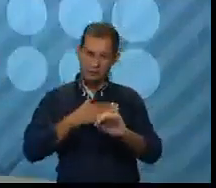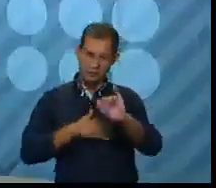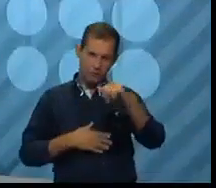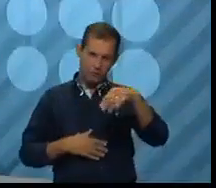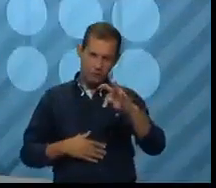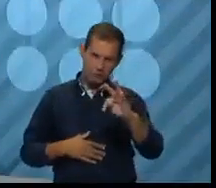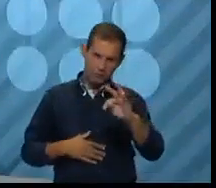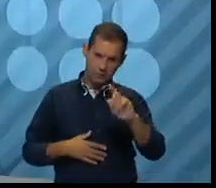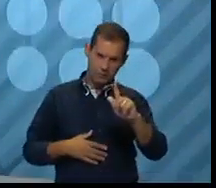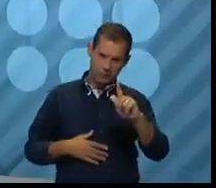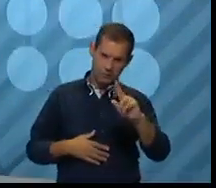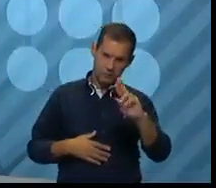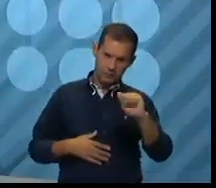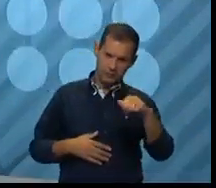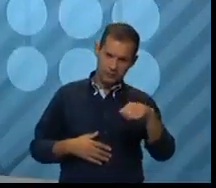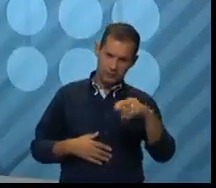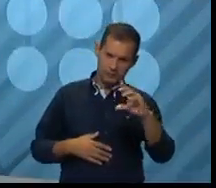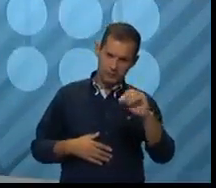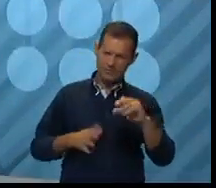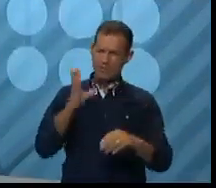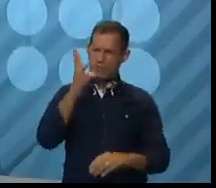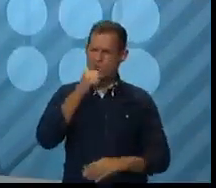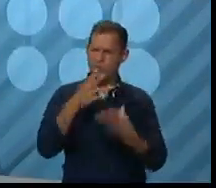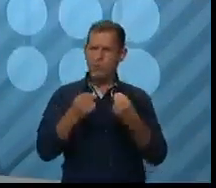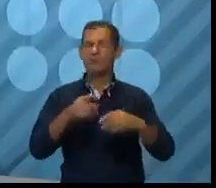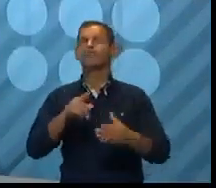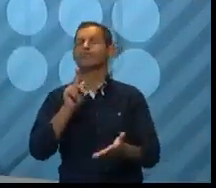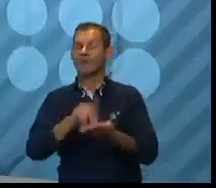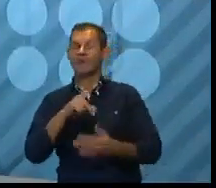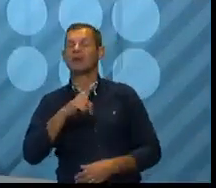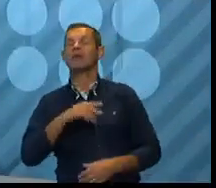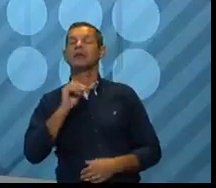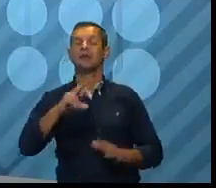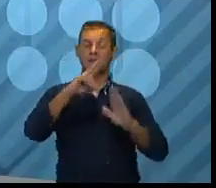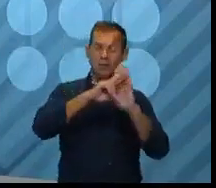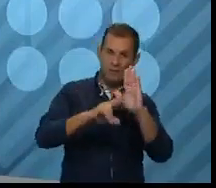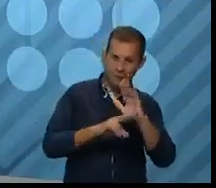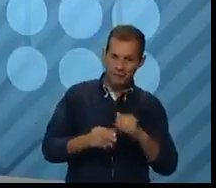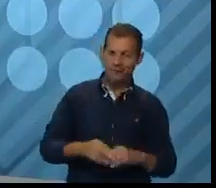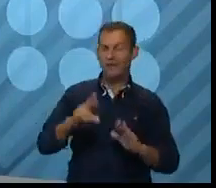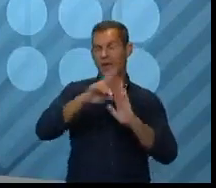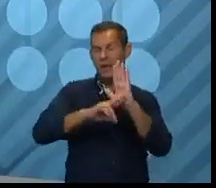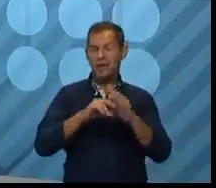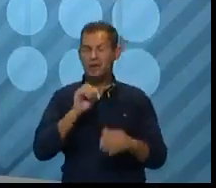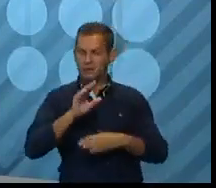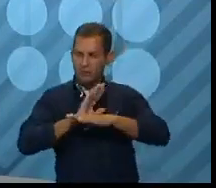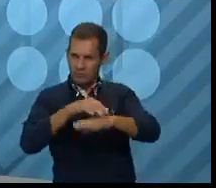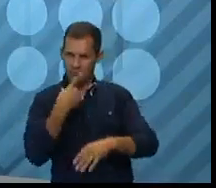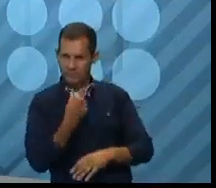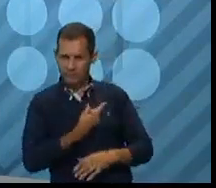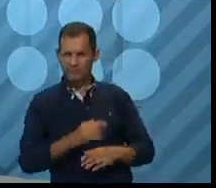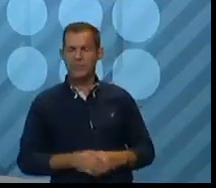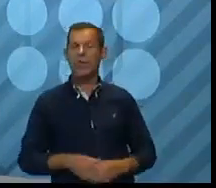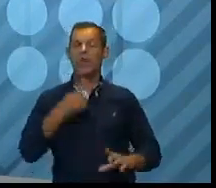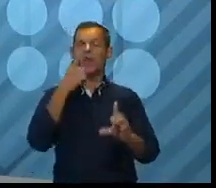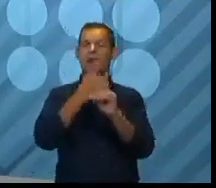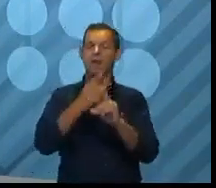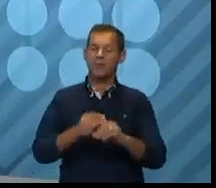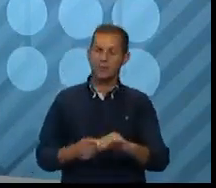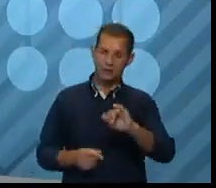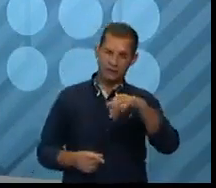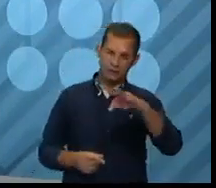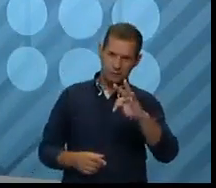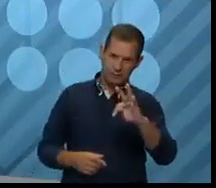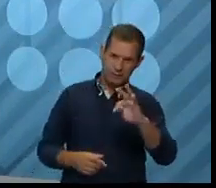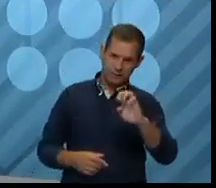demorar muito para fazer as integrais. Realmente. Então, nós temos regras. Regras que vão nos auxiliar a encontrar as